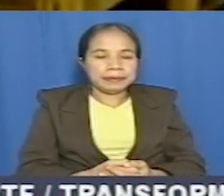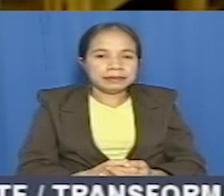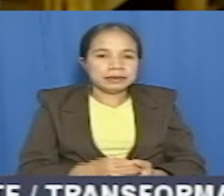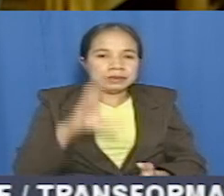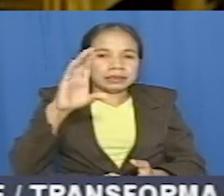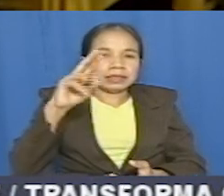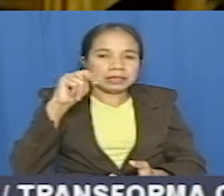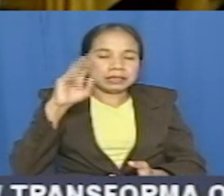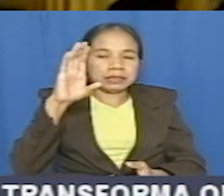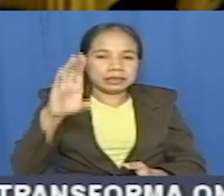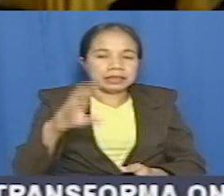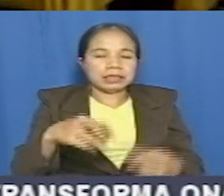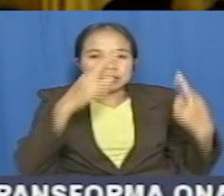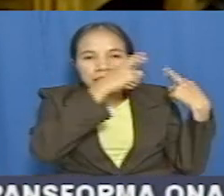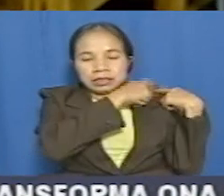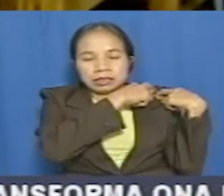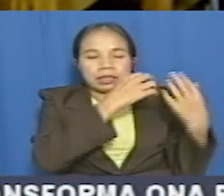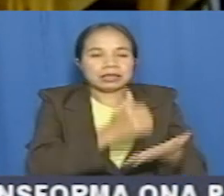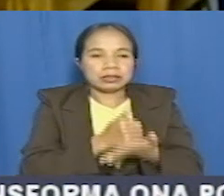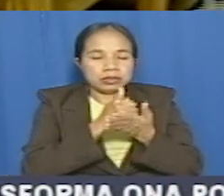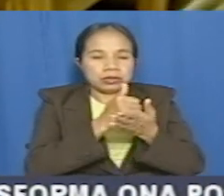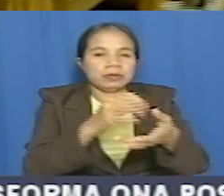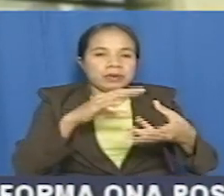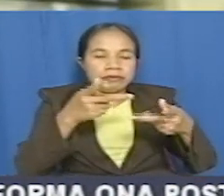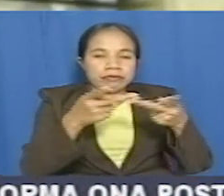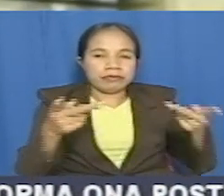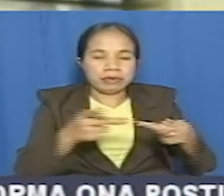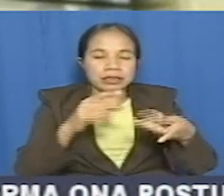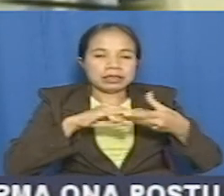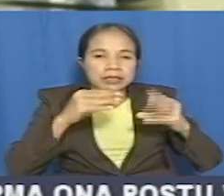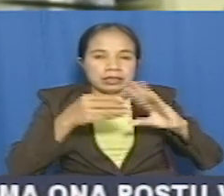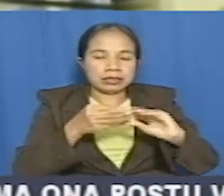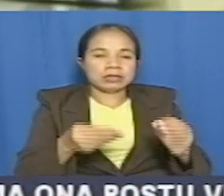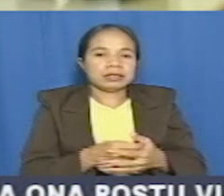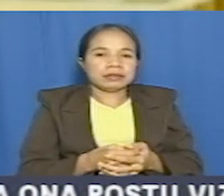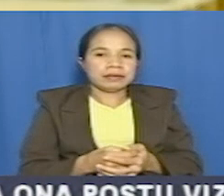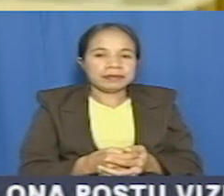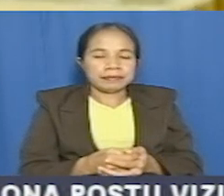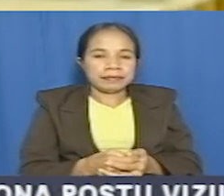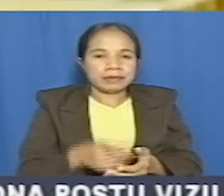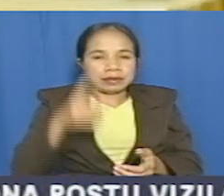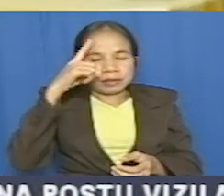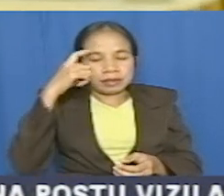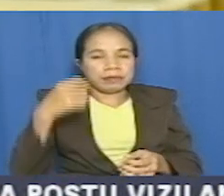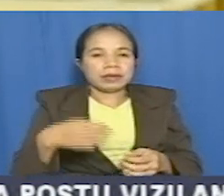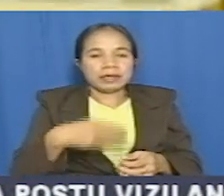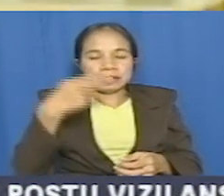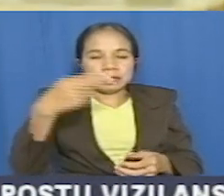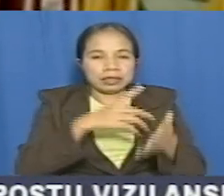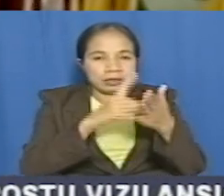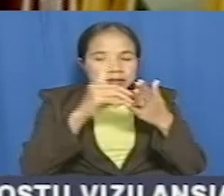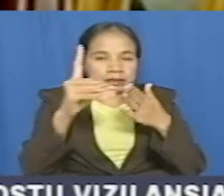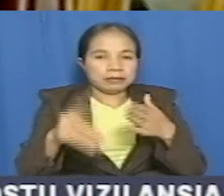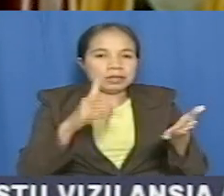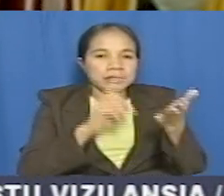Centro Nacional SEGA, Niaknar Atu Salva, sítio histórico Sira, honia originalidade. Tambané, maquia quinta-feira, semana,